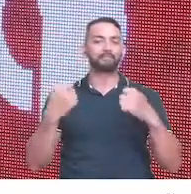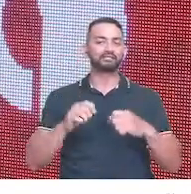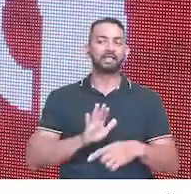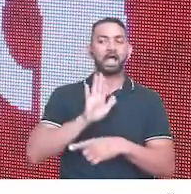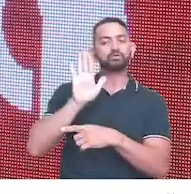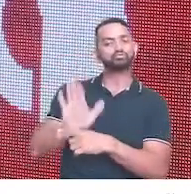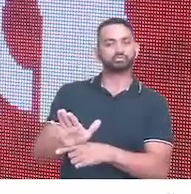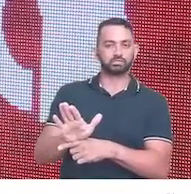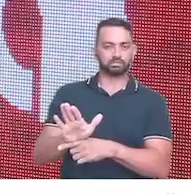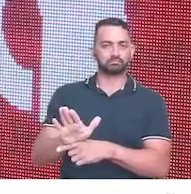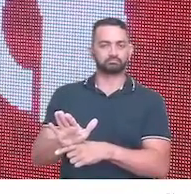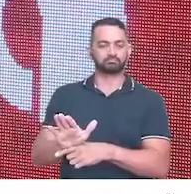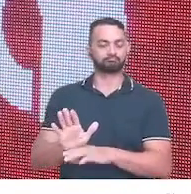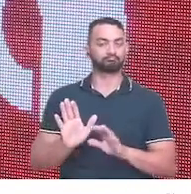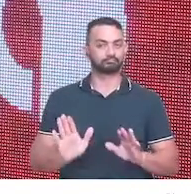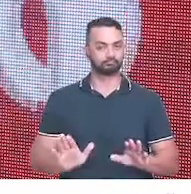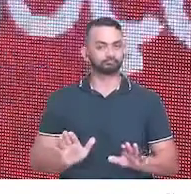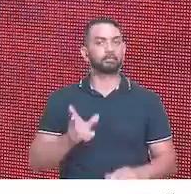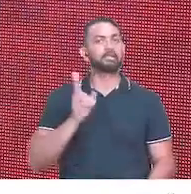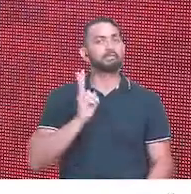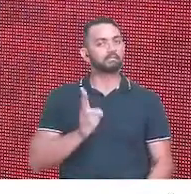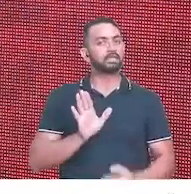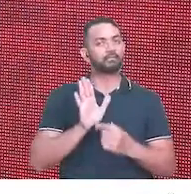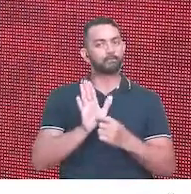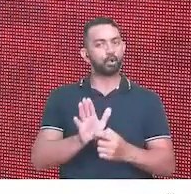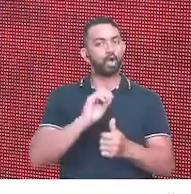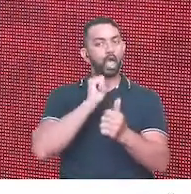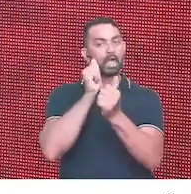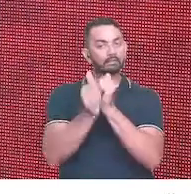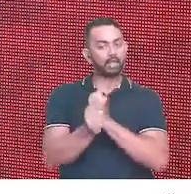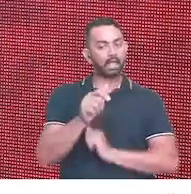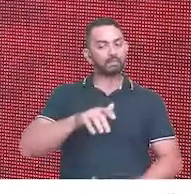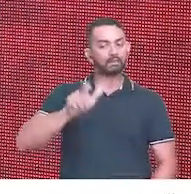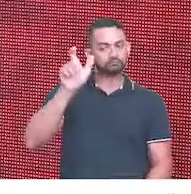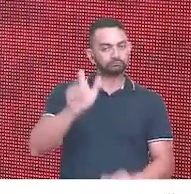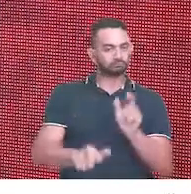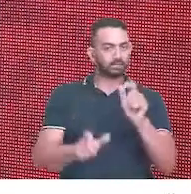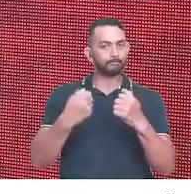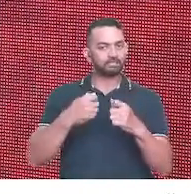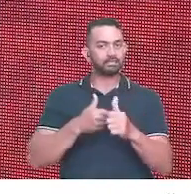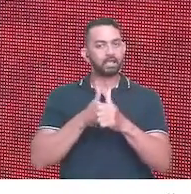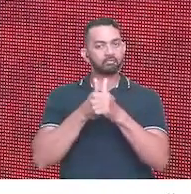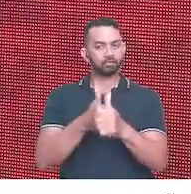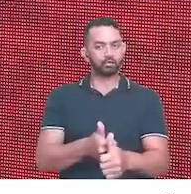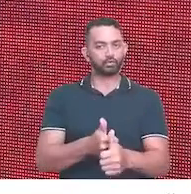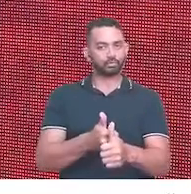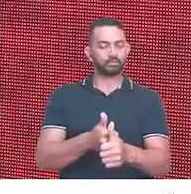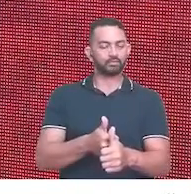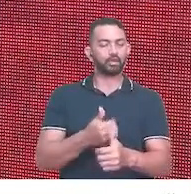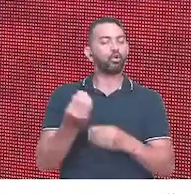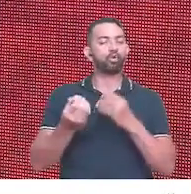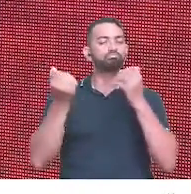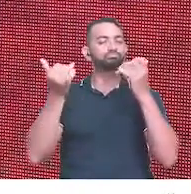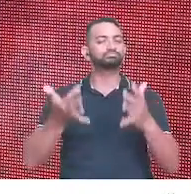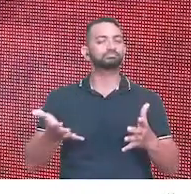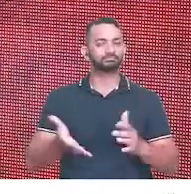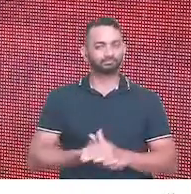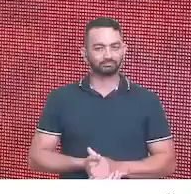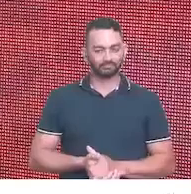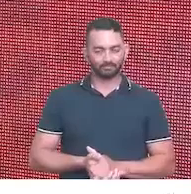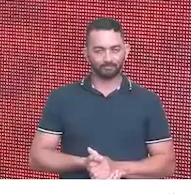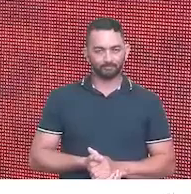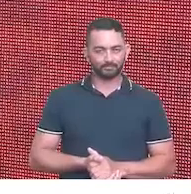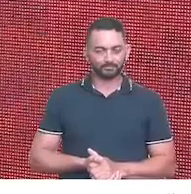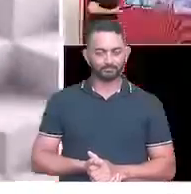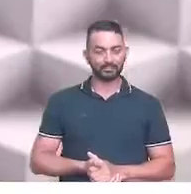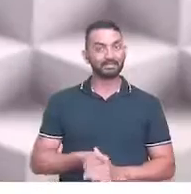agora mas precisa de ajuda Valéria é muito comum a gente mostrar atletas precisando desse acompanhamento dessa ajuda vamos contar